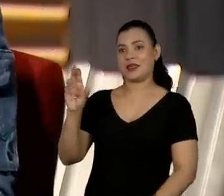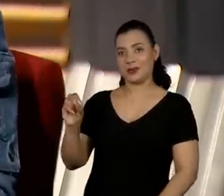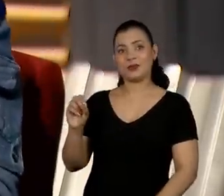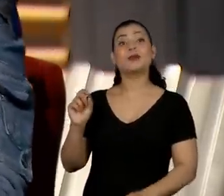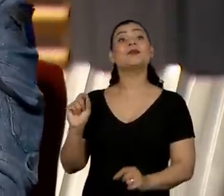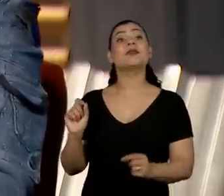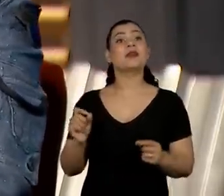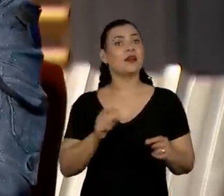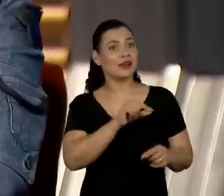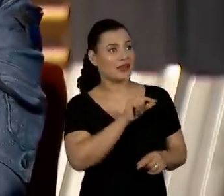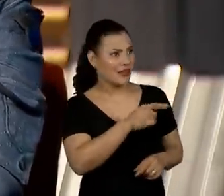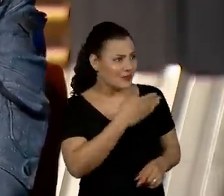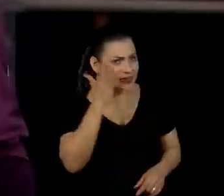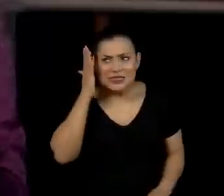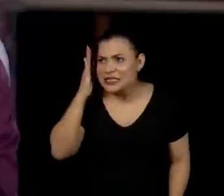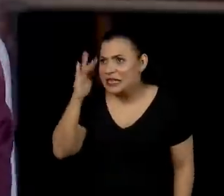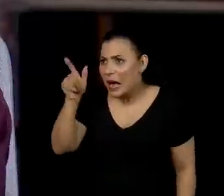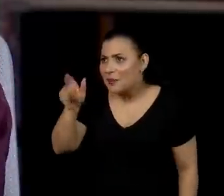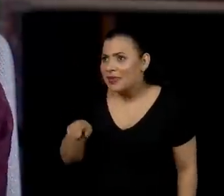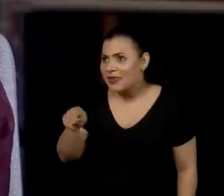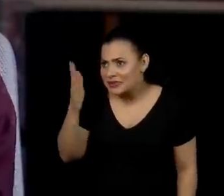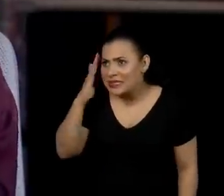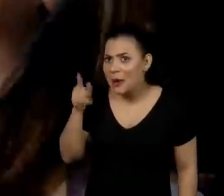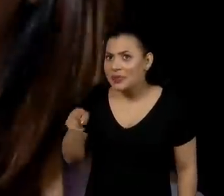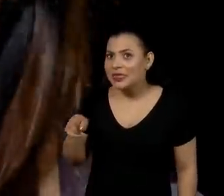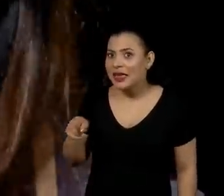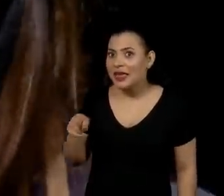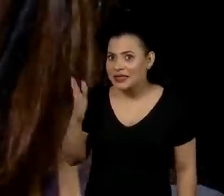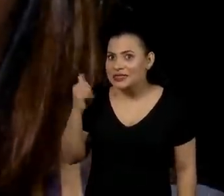Nossa você sabe do Leandro